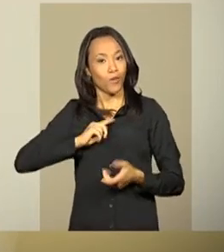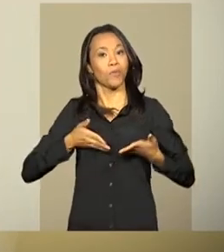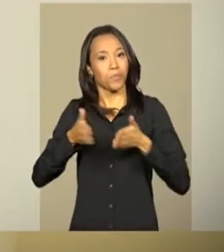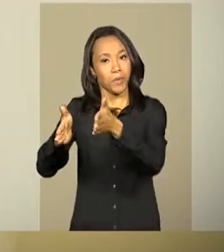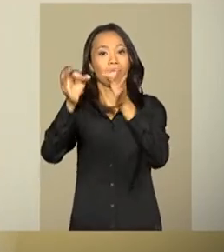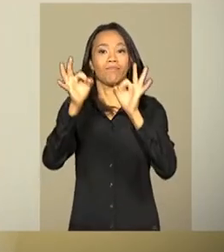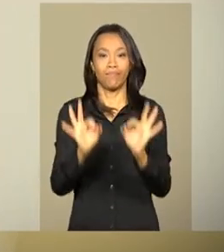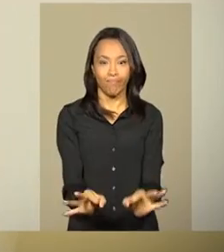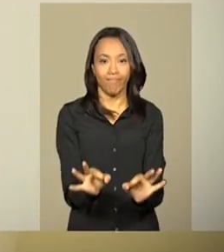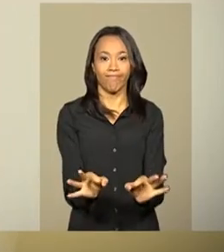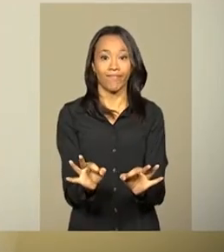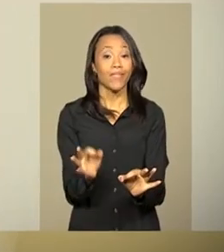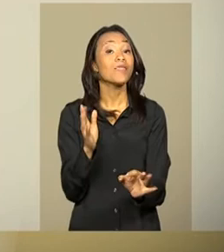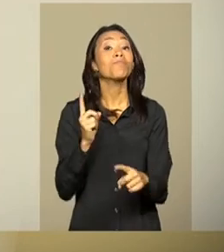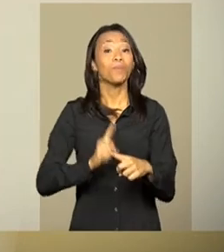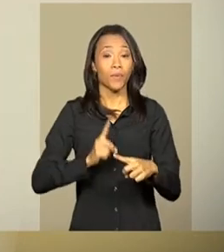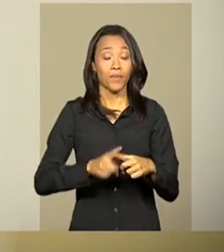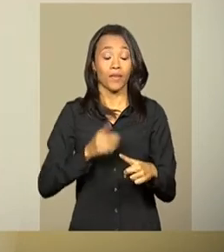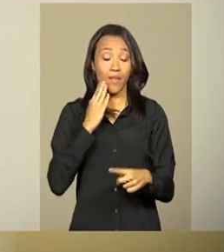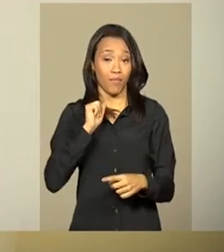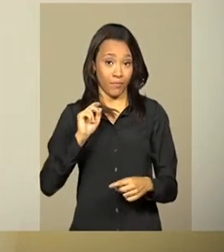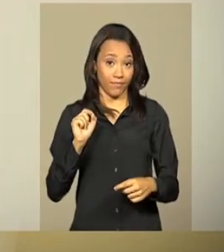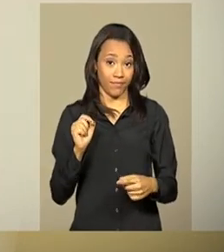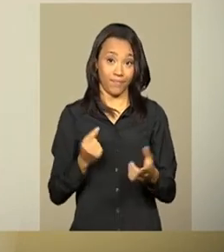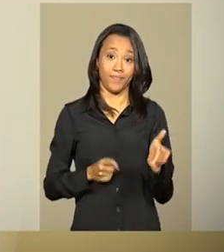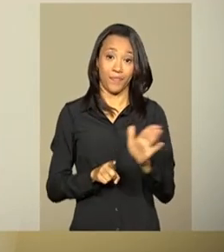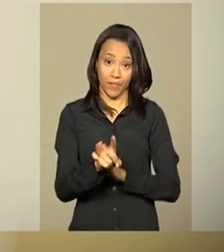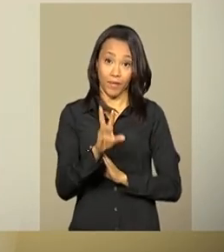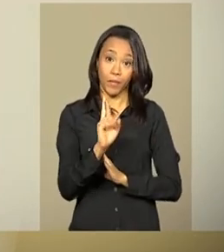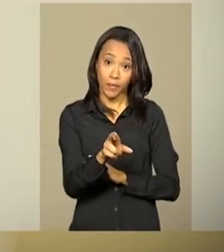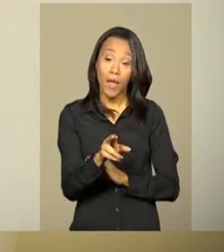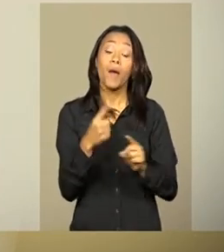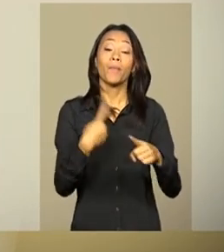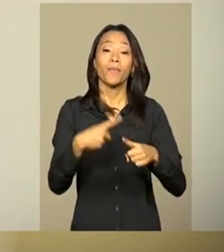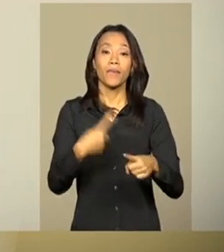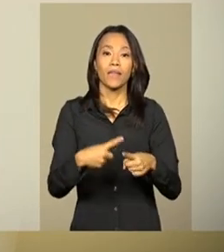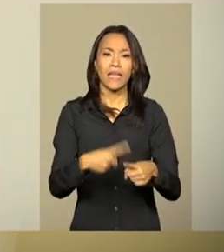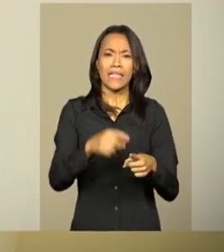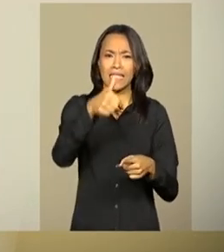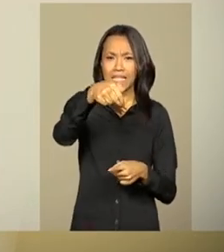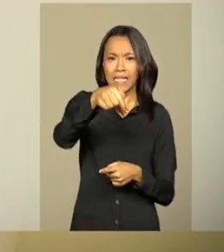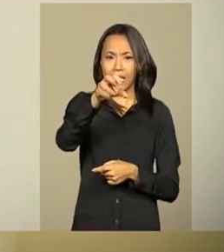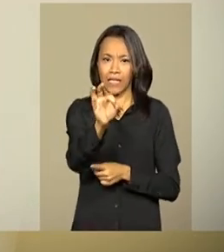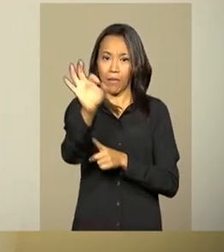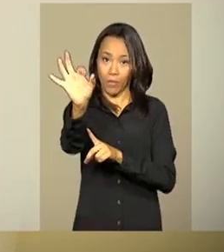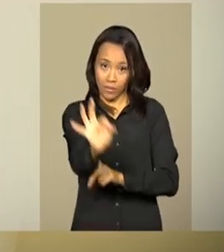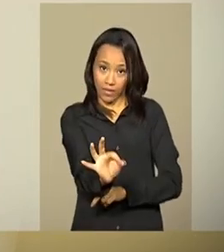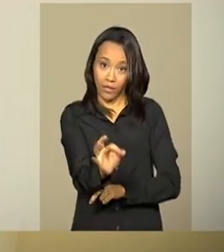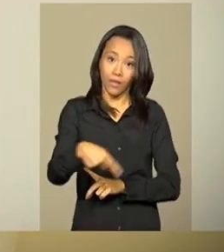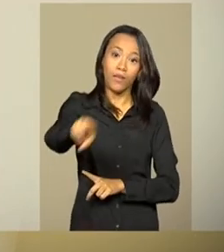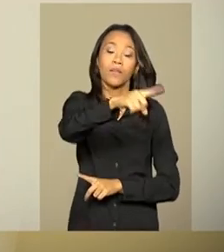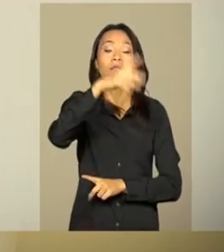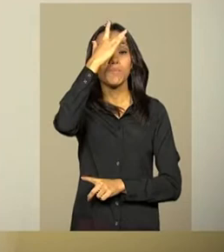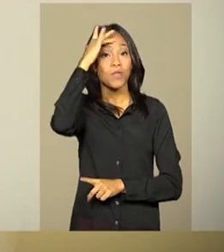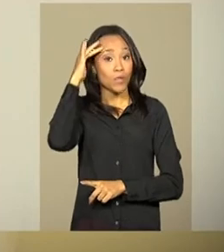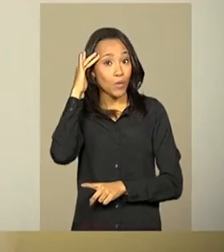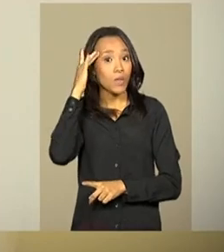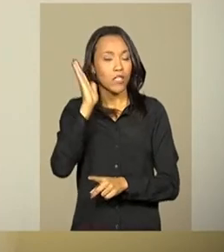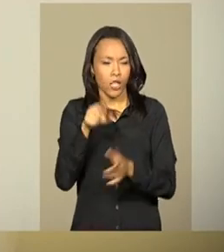no caminho certo e sabe porque Luciano por quê Porque cerca de 70% das pessoas